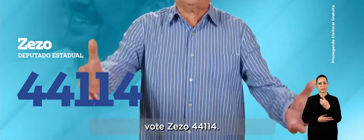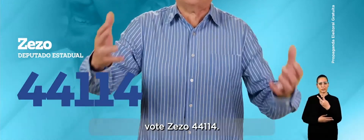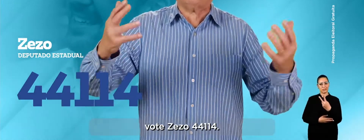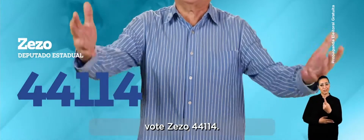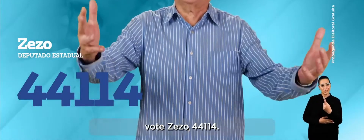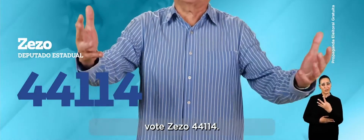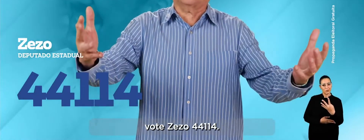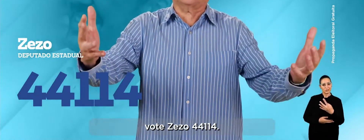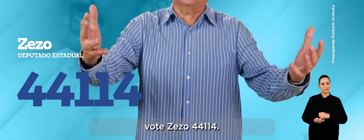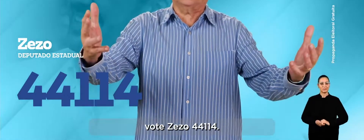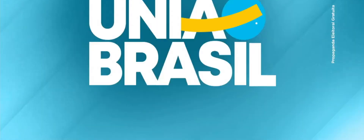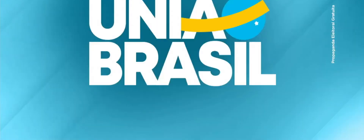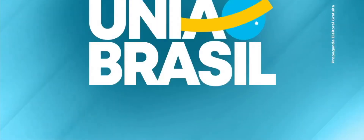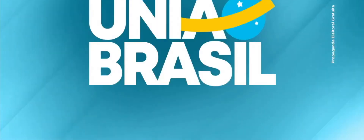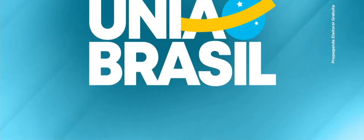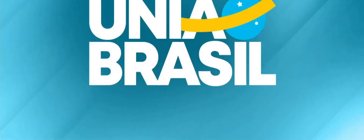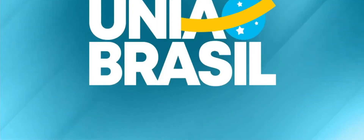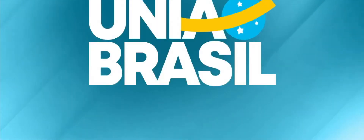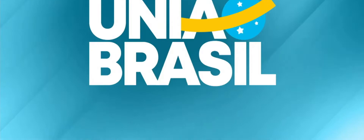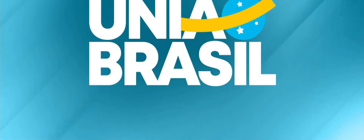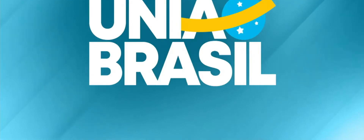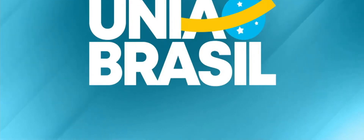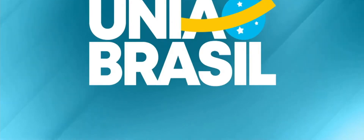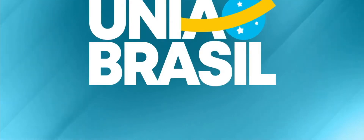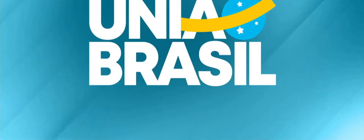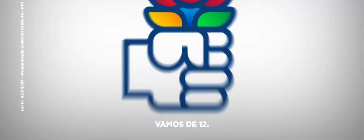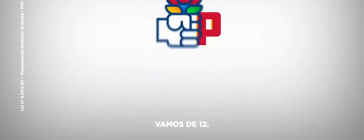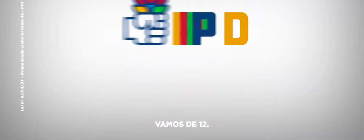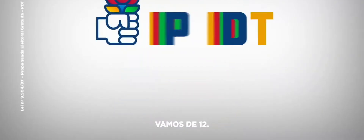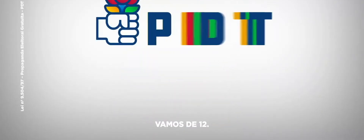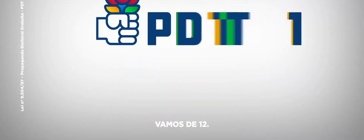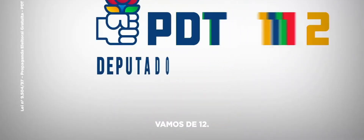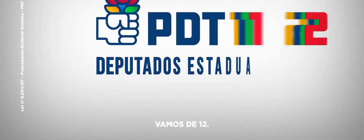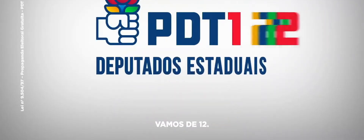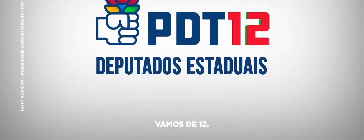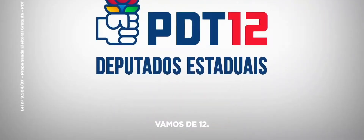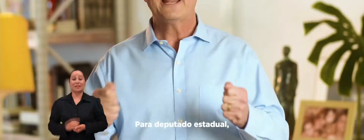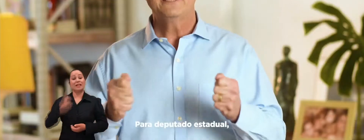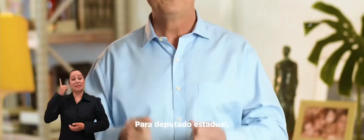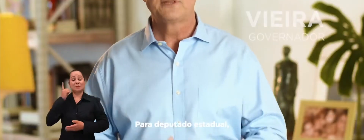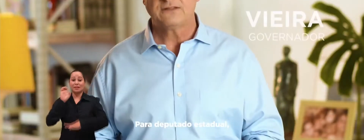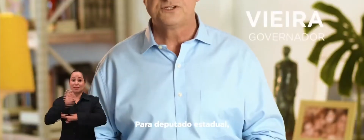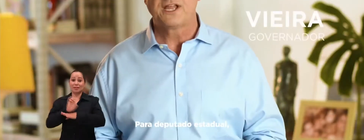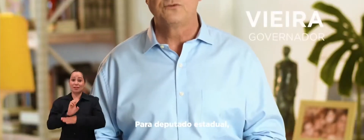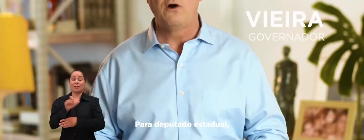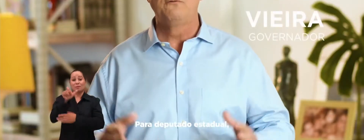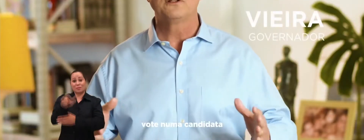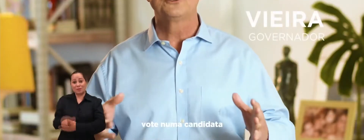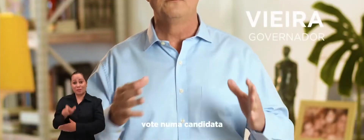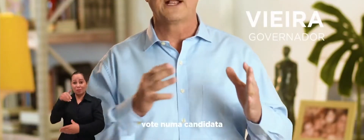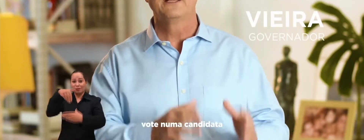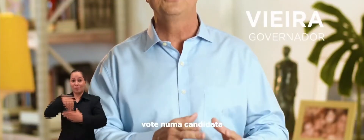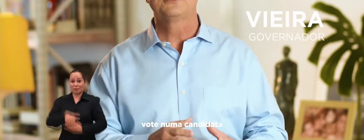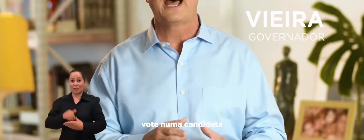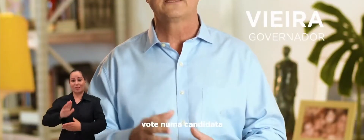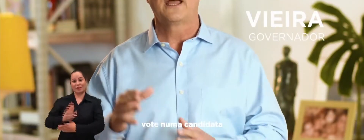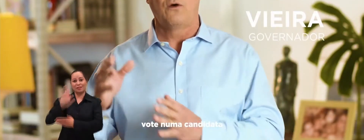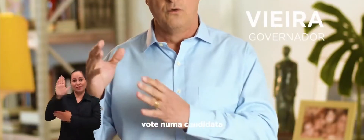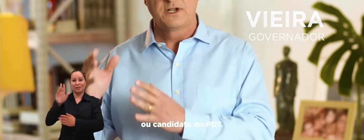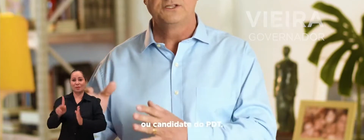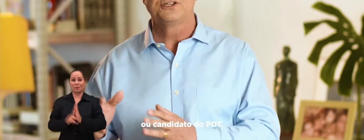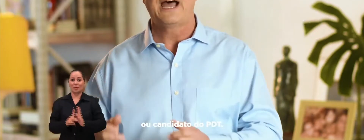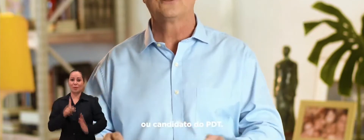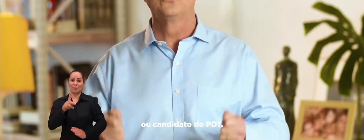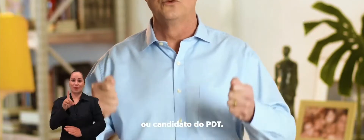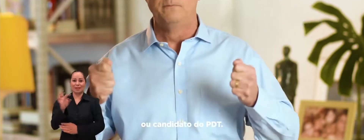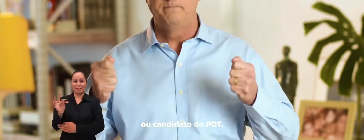Zezo 44114. Famos de Tozinho! para deputado estadual, vote numa candidata